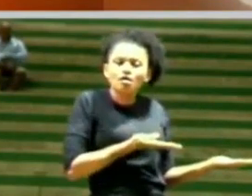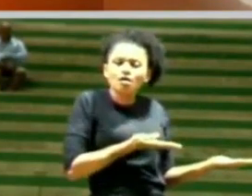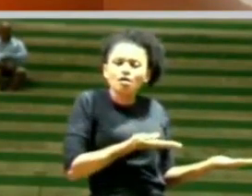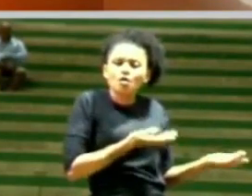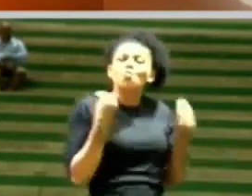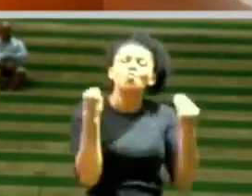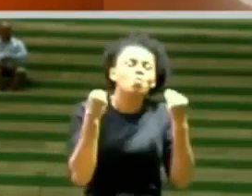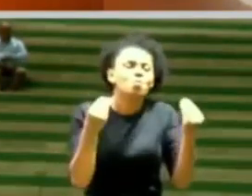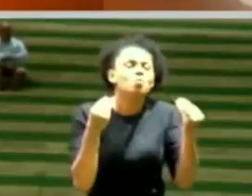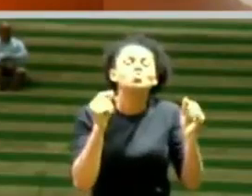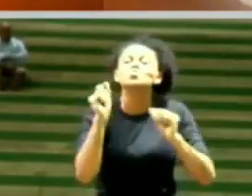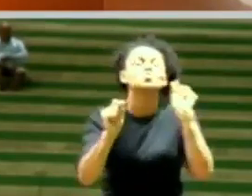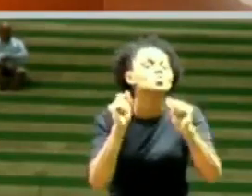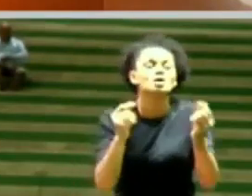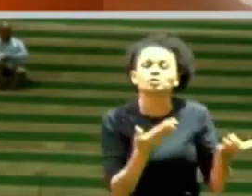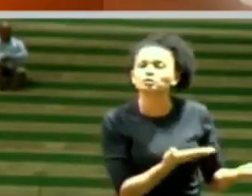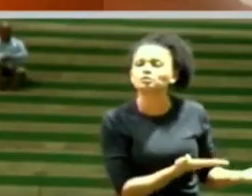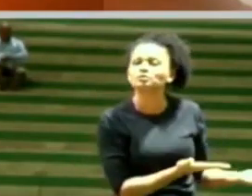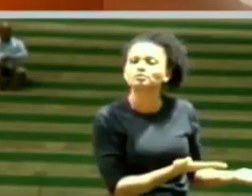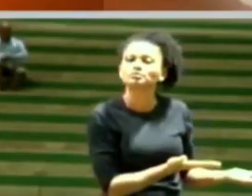O que é isso?